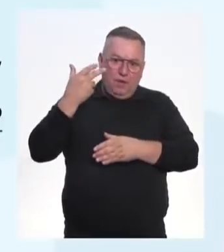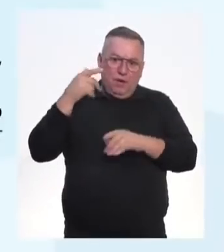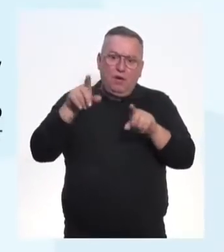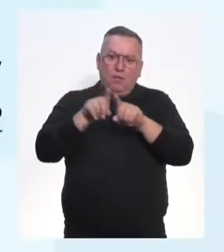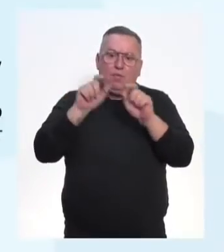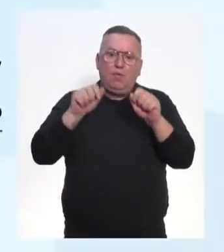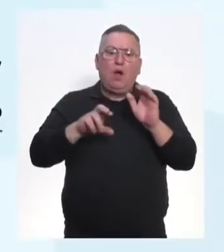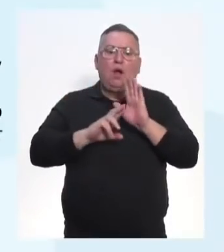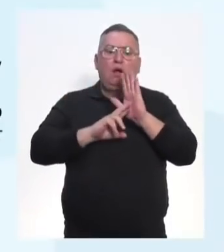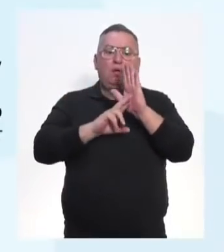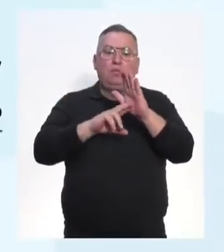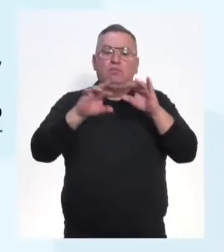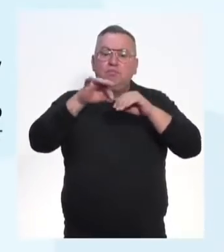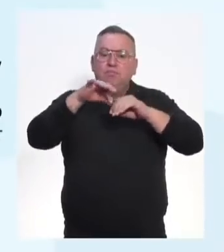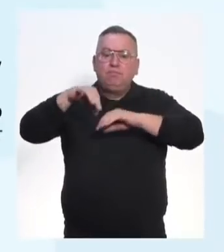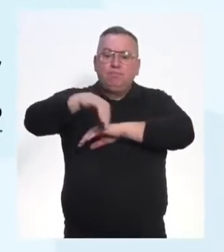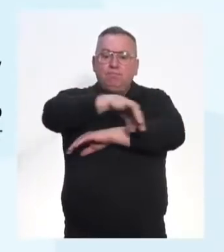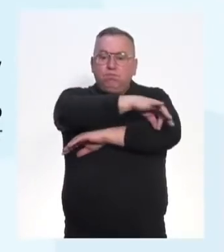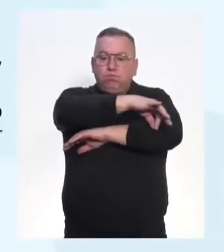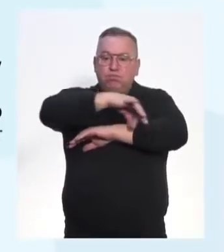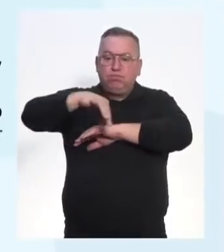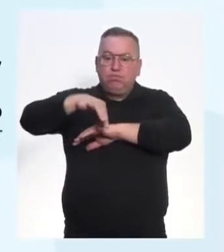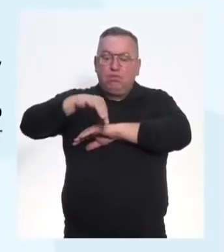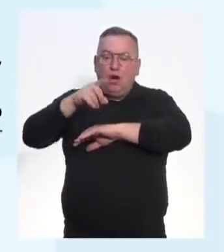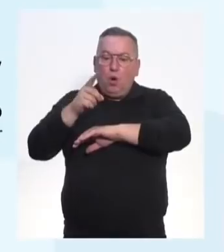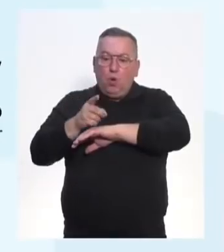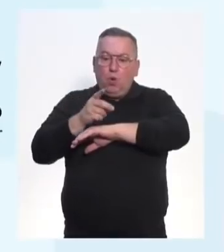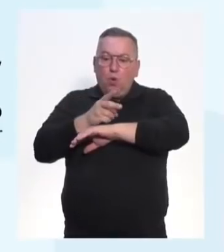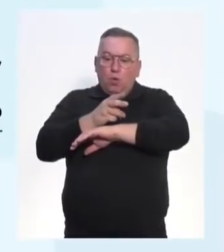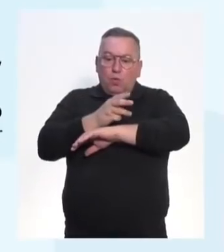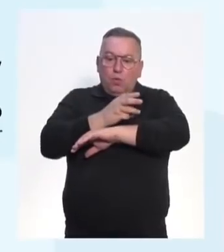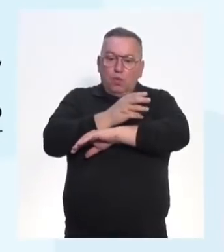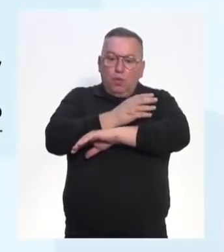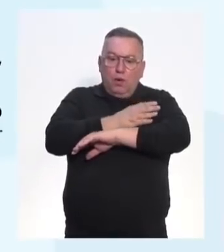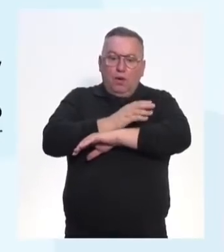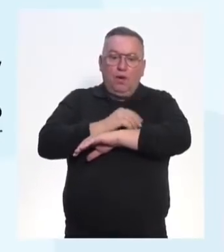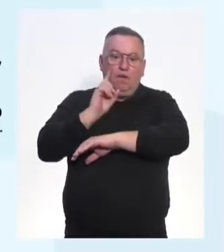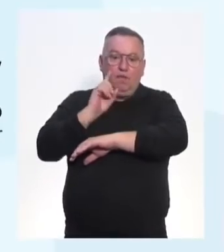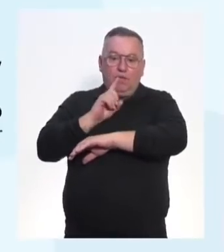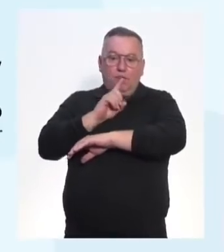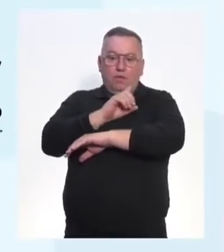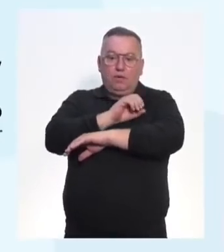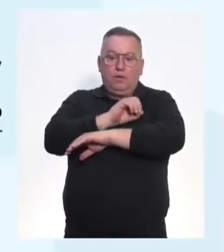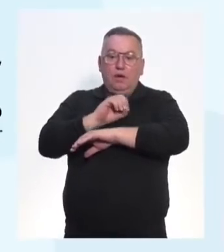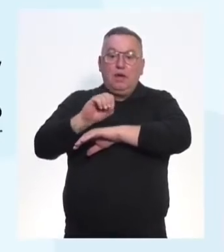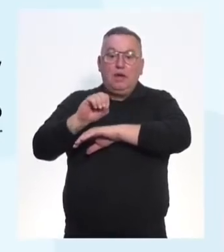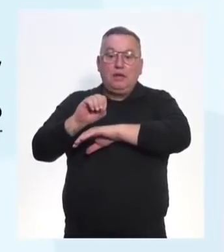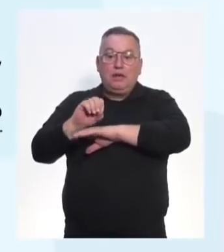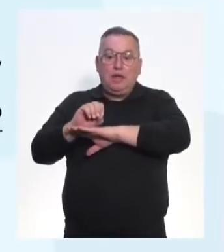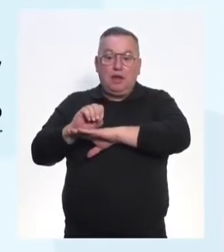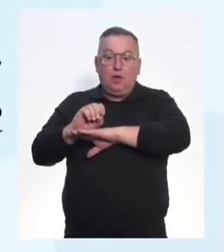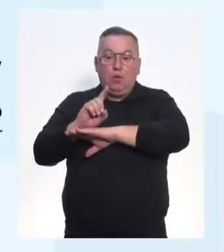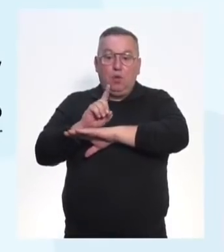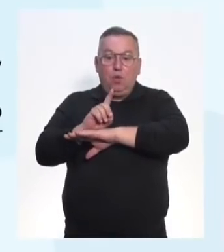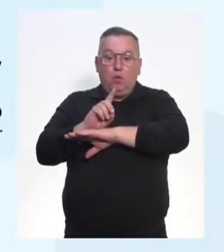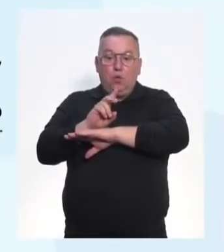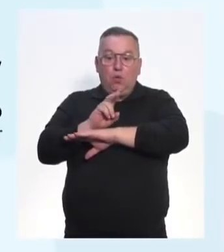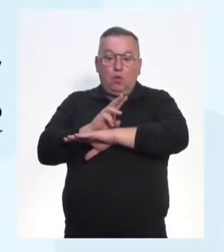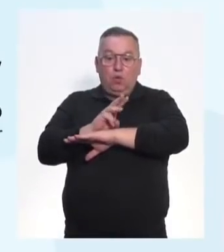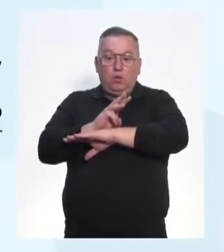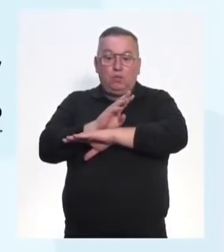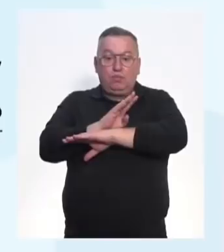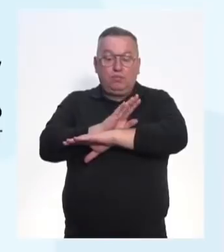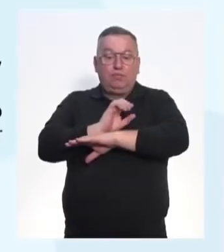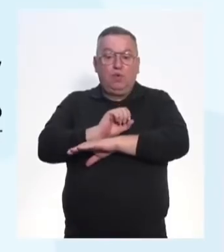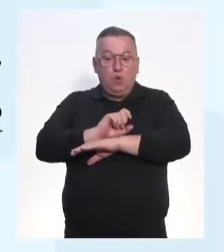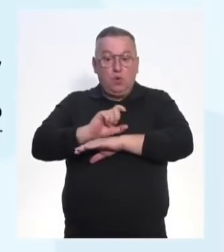também pode ser representado por uma reta numérica. Sim. No caso aí, essa reta aí, ó, inicia no 0, né? E ela vai